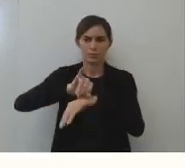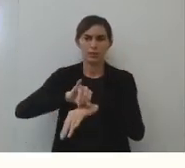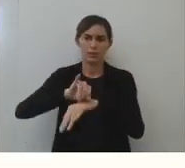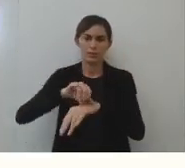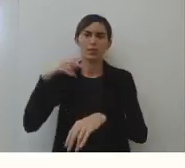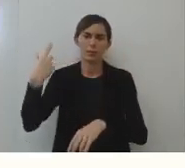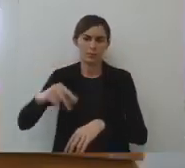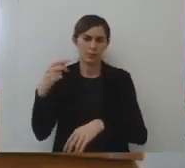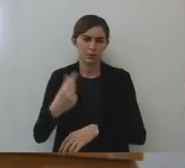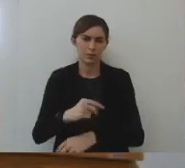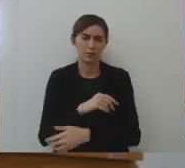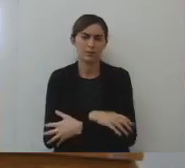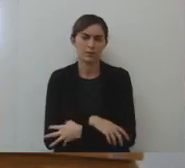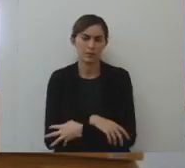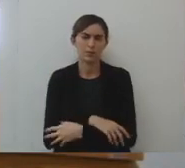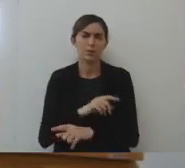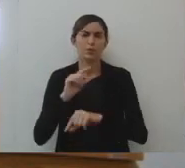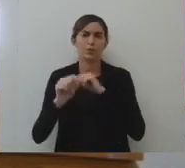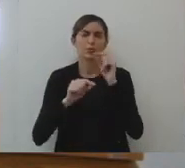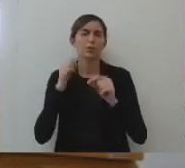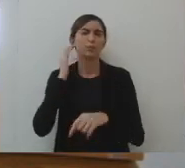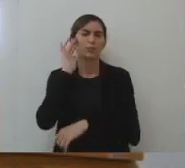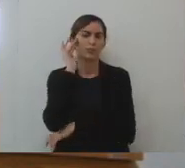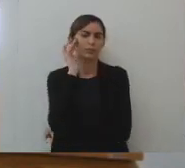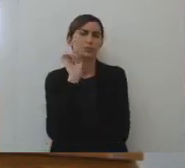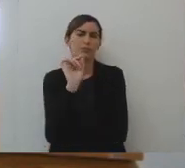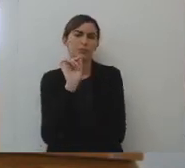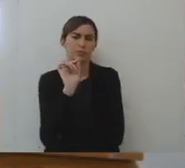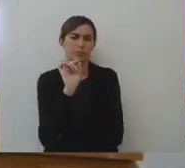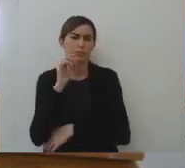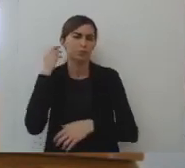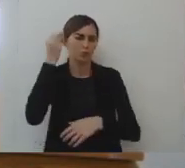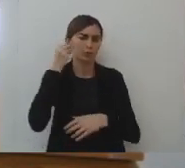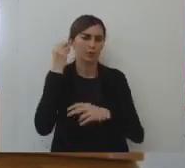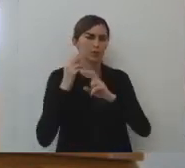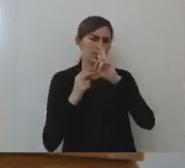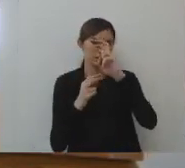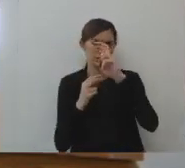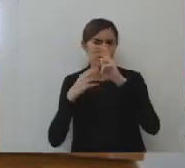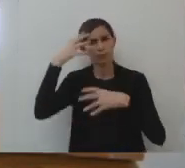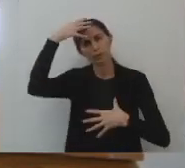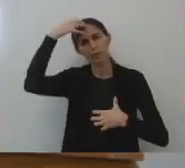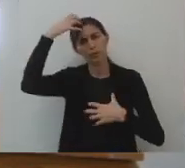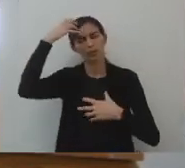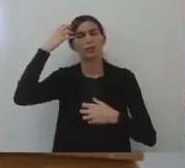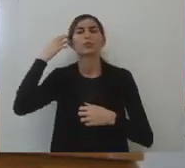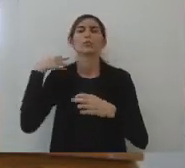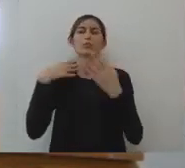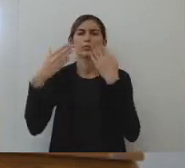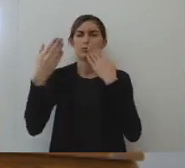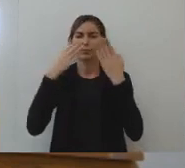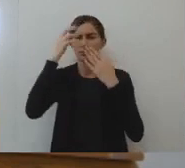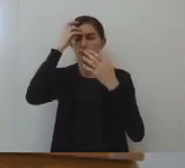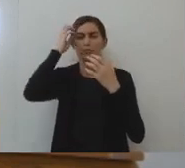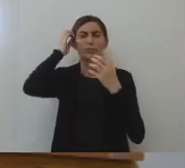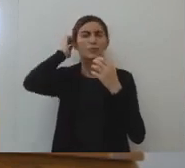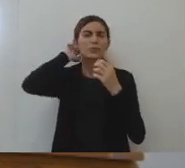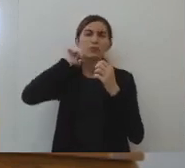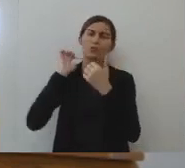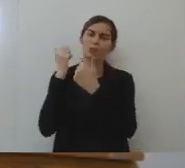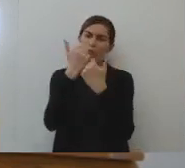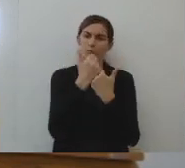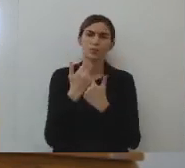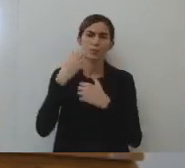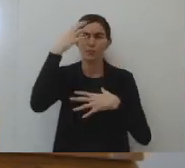mesa apanhava. O que é que a gente pode entender com essa experiência dos 5 macacos? Os psicólogos a substituem os macacos originais